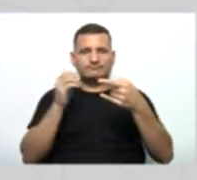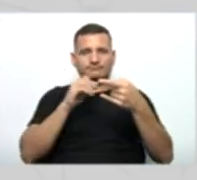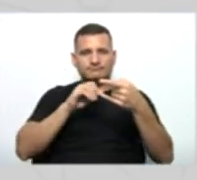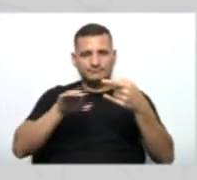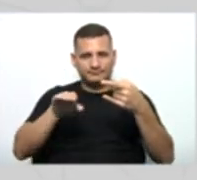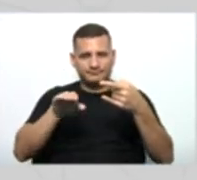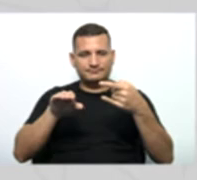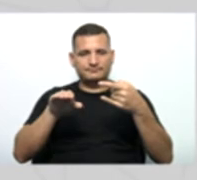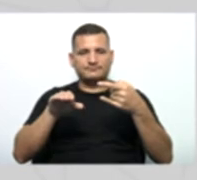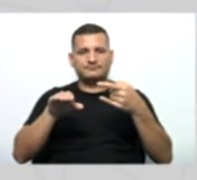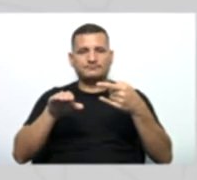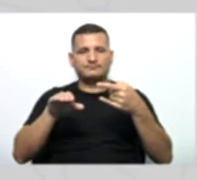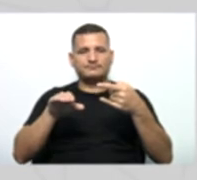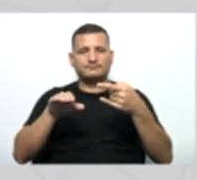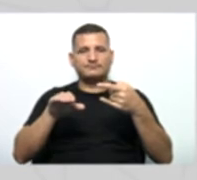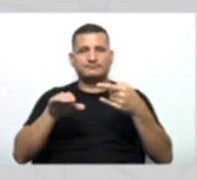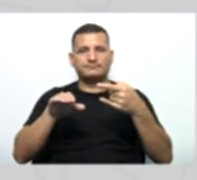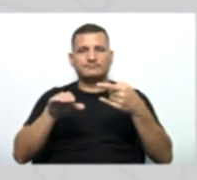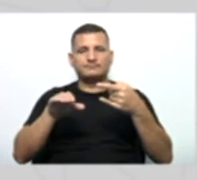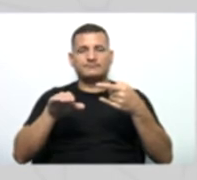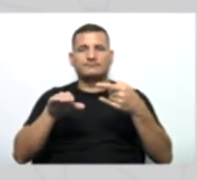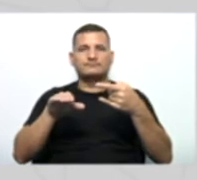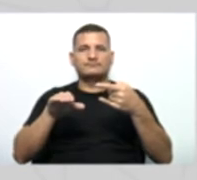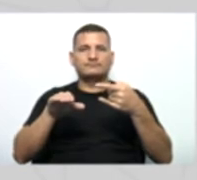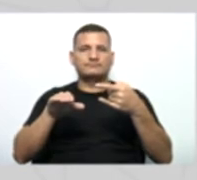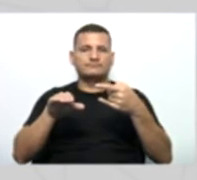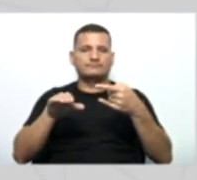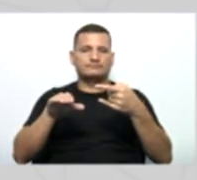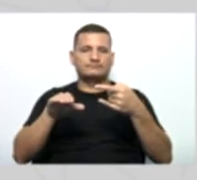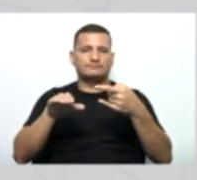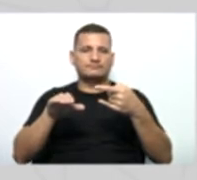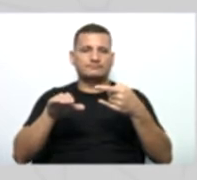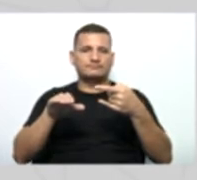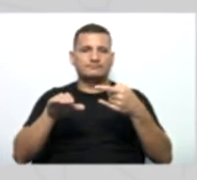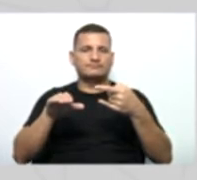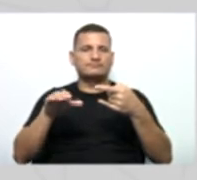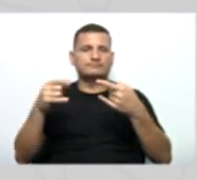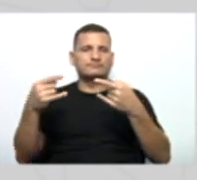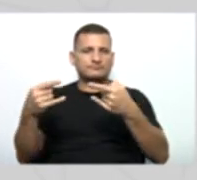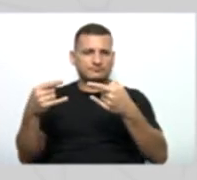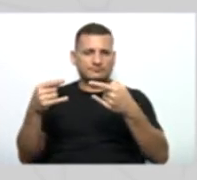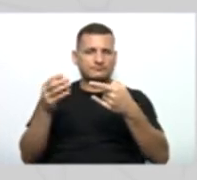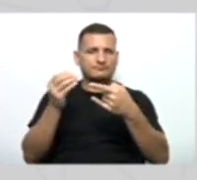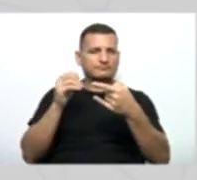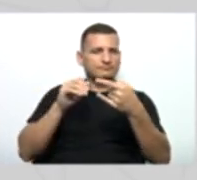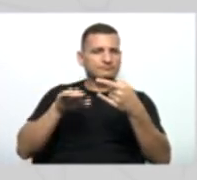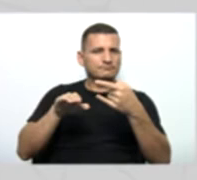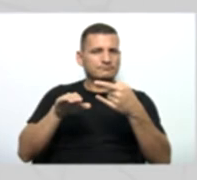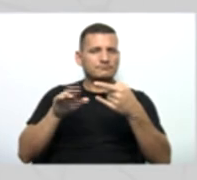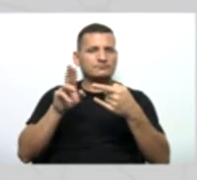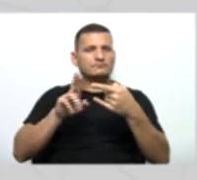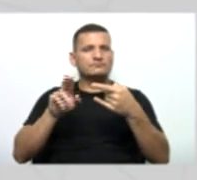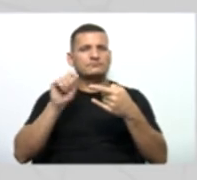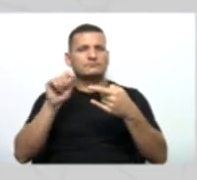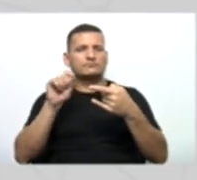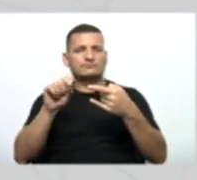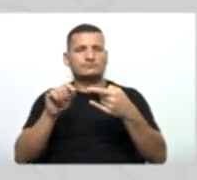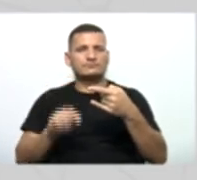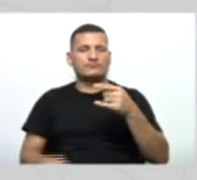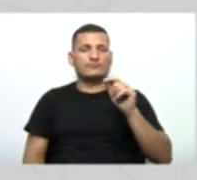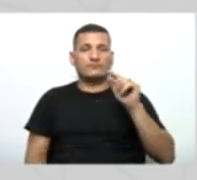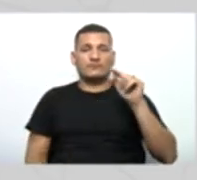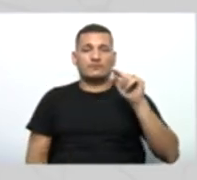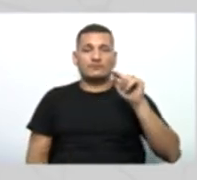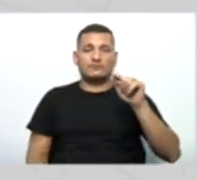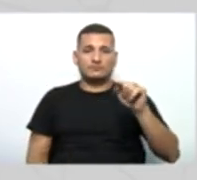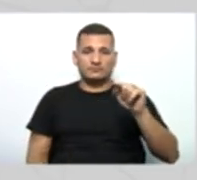vai digitar e depois armazenar nessa minha lista. Só que para armazenar um valor na lista, nós utilizamos o comando ponto